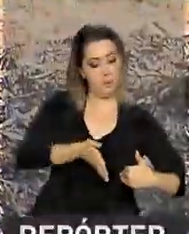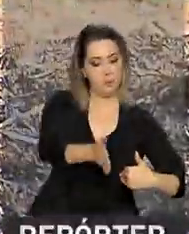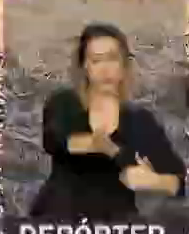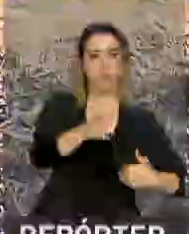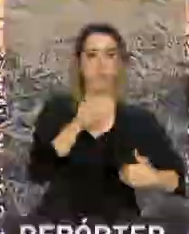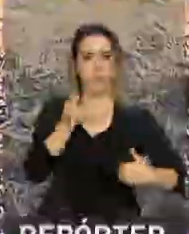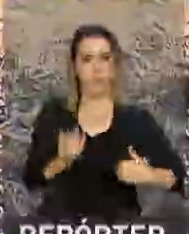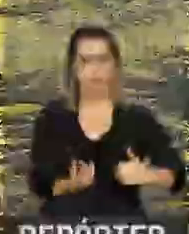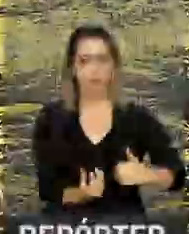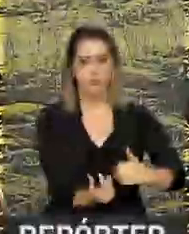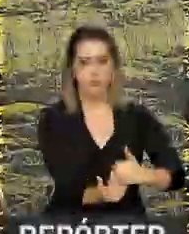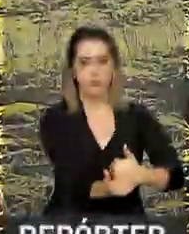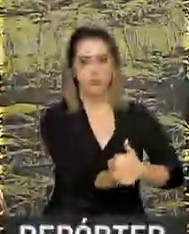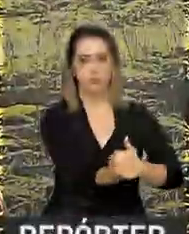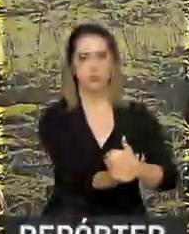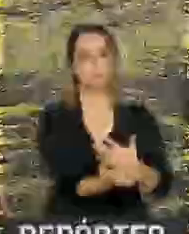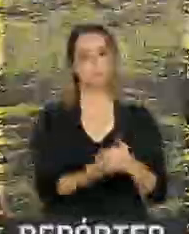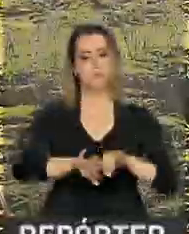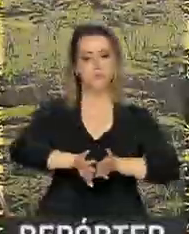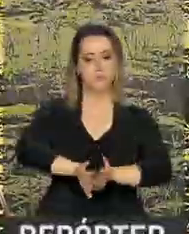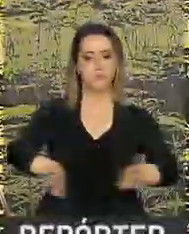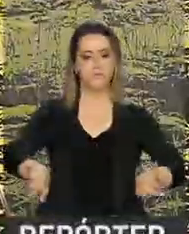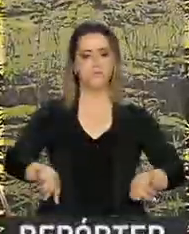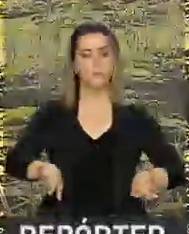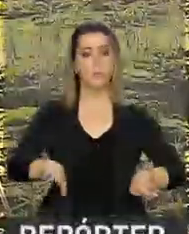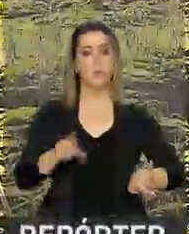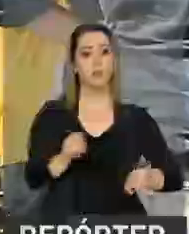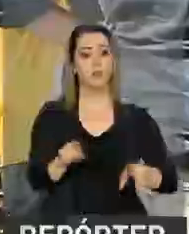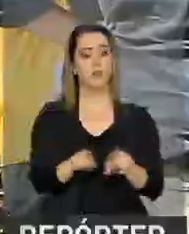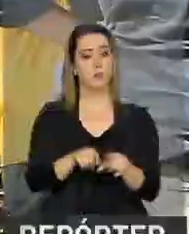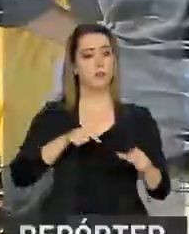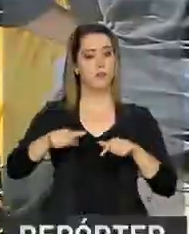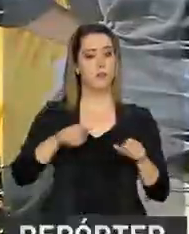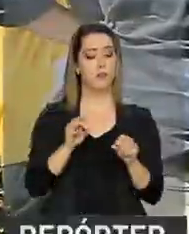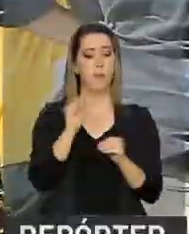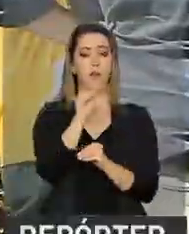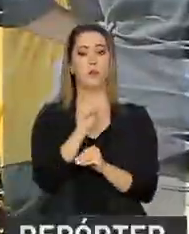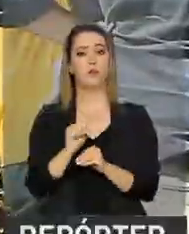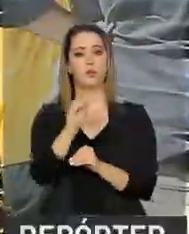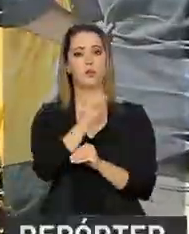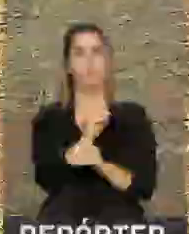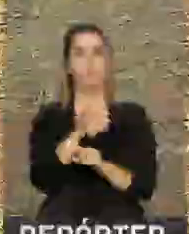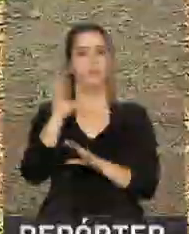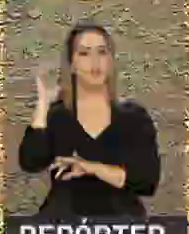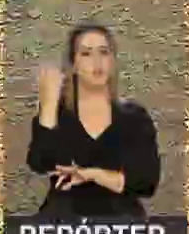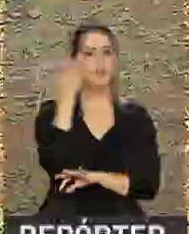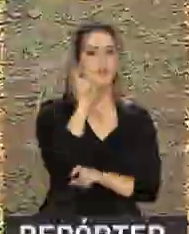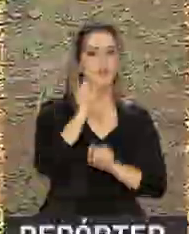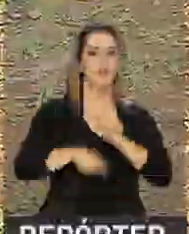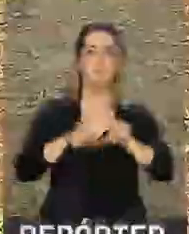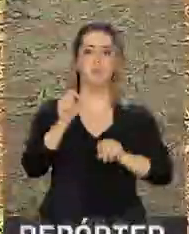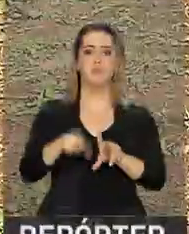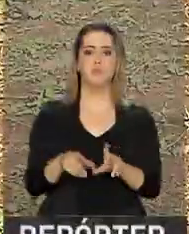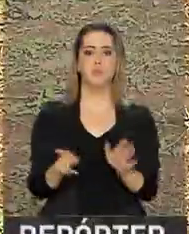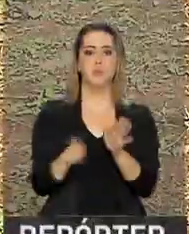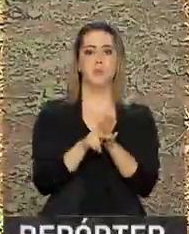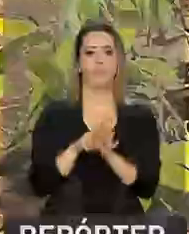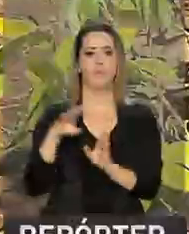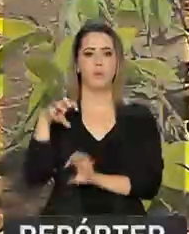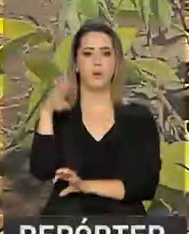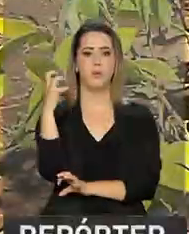propagação do fogo esse grupo de brasília também faz ações de educação ambiental e planta mudas nativas